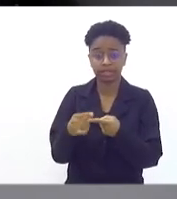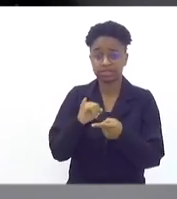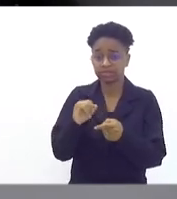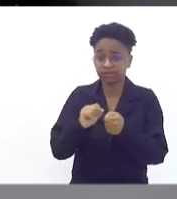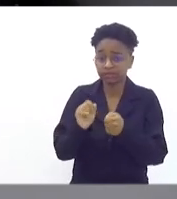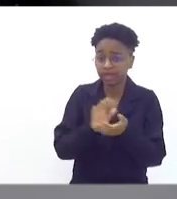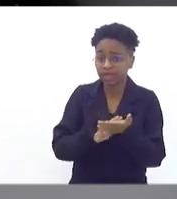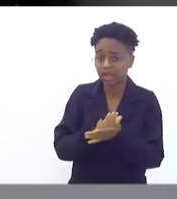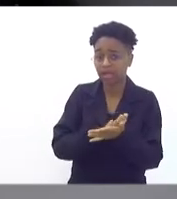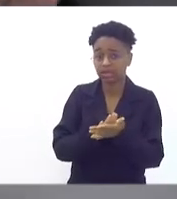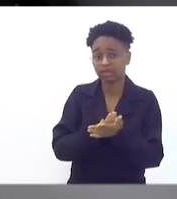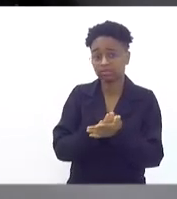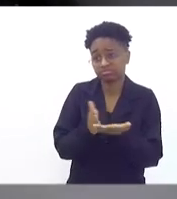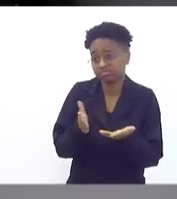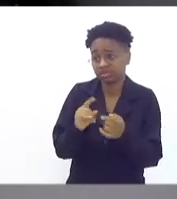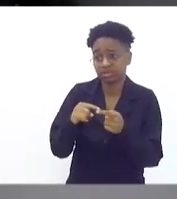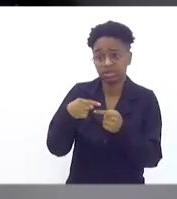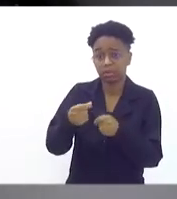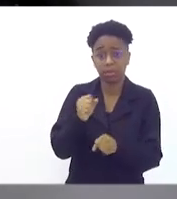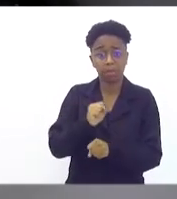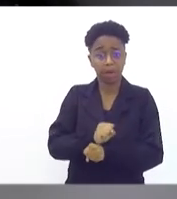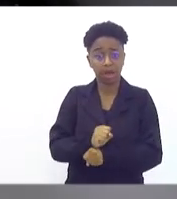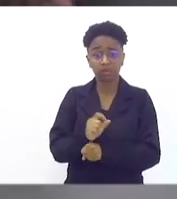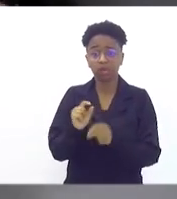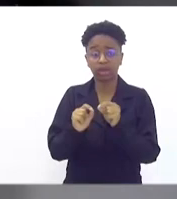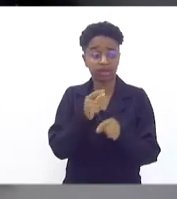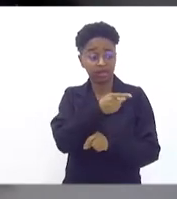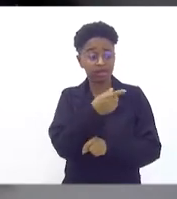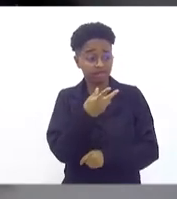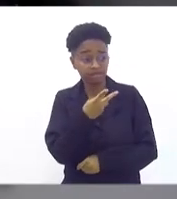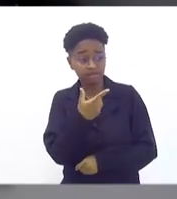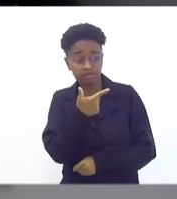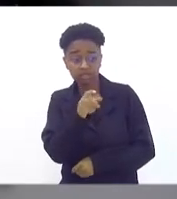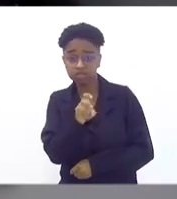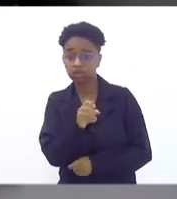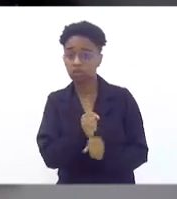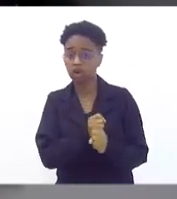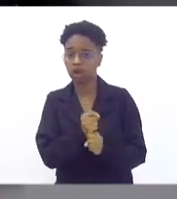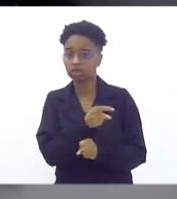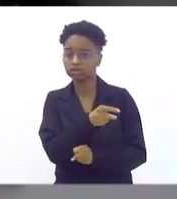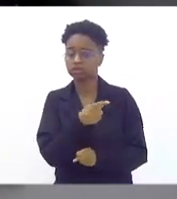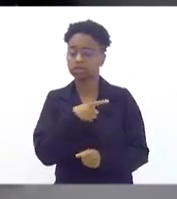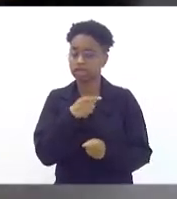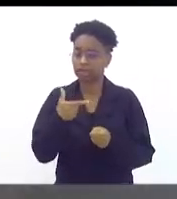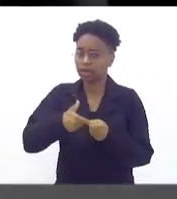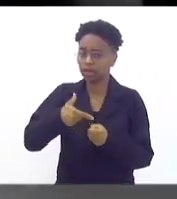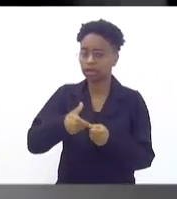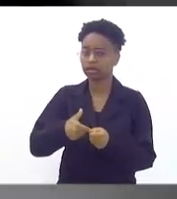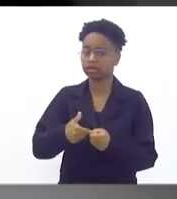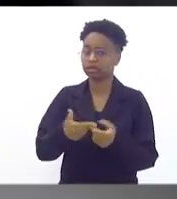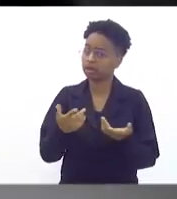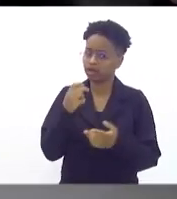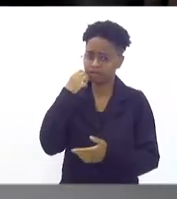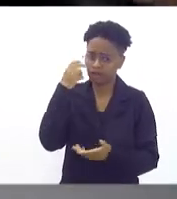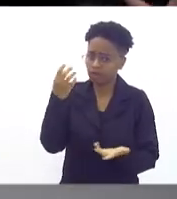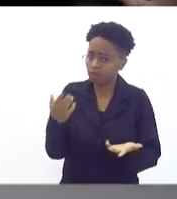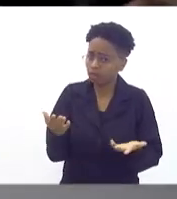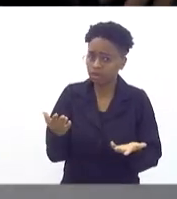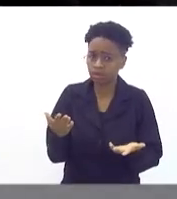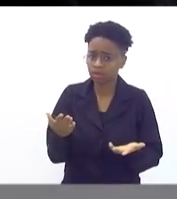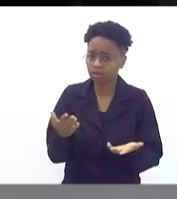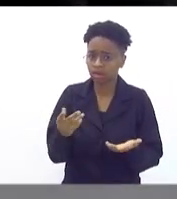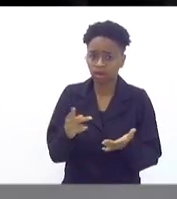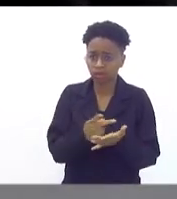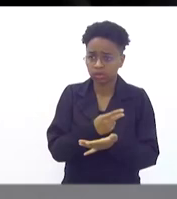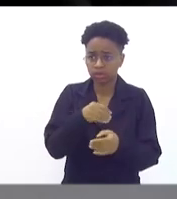simplesmente não fazem entrega como aconteceu é 25 anos no nosso proprietário de um posto de gasolina Isso é uma vergonha aconteceu uma